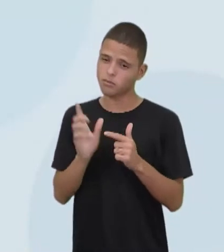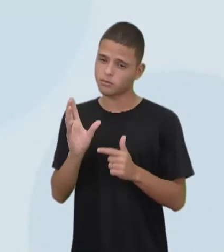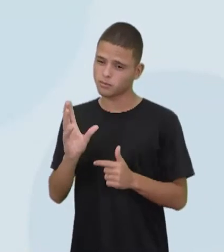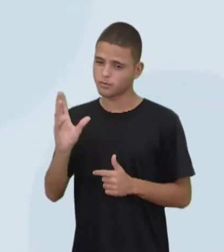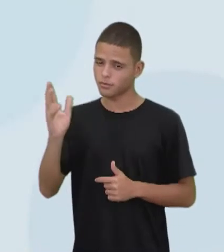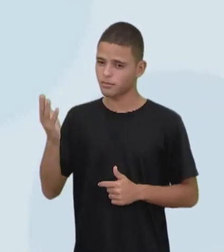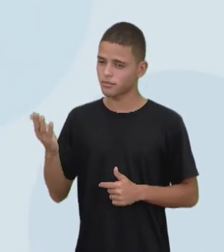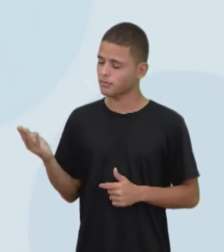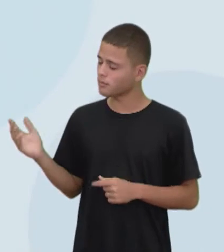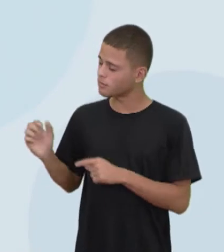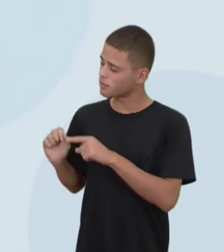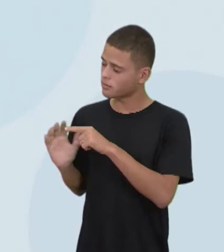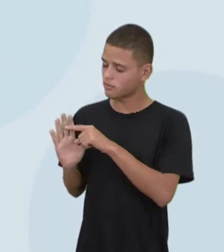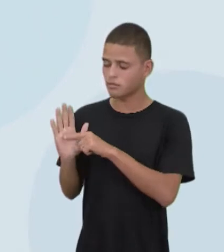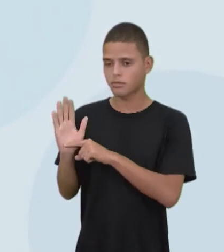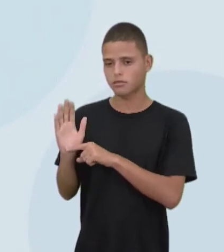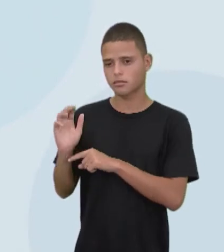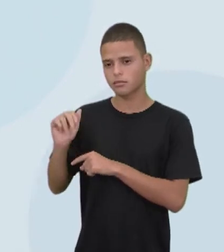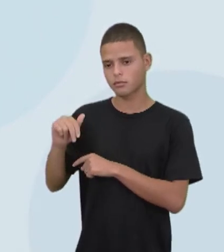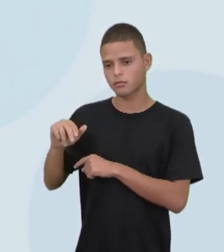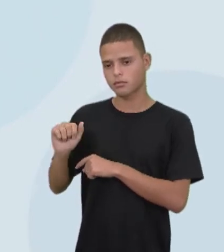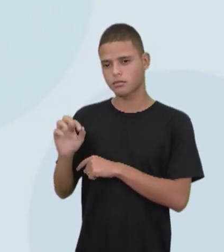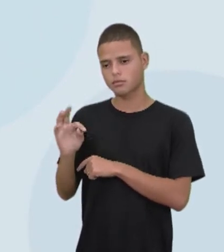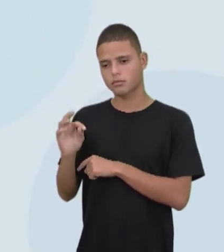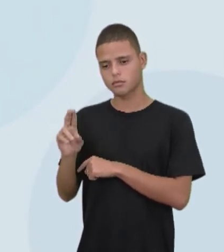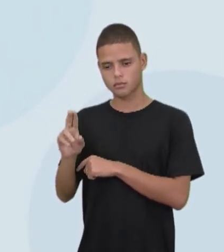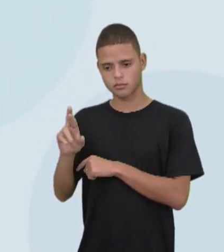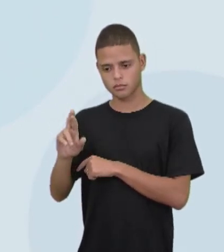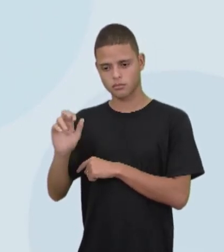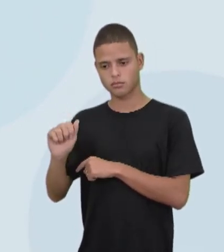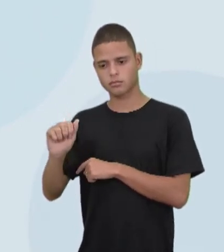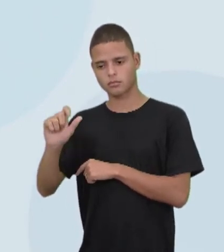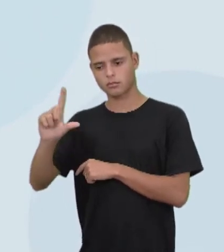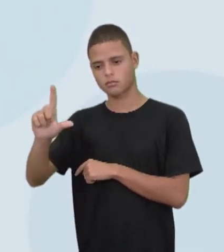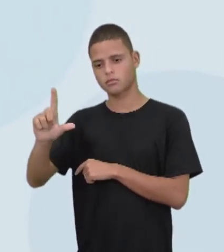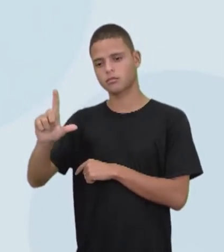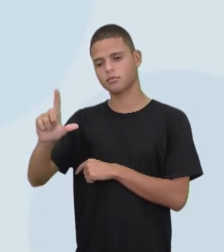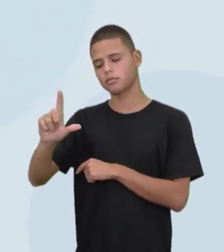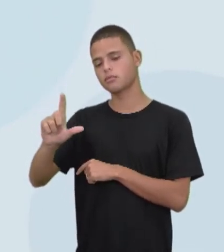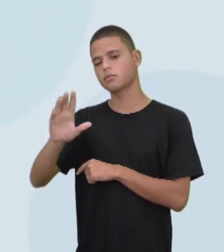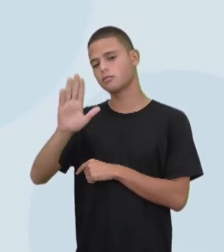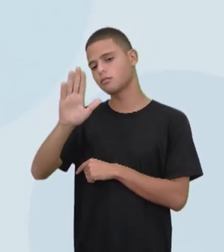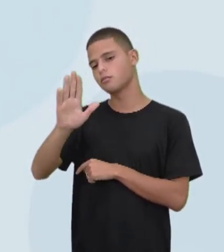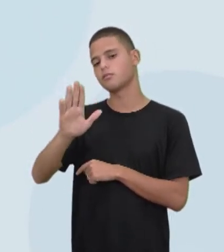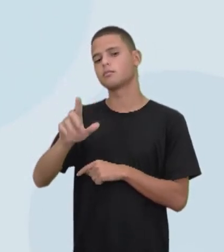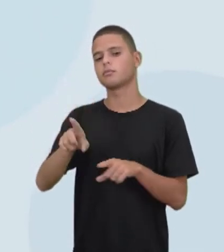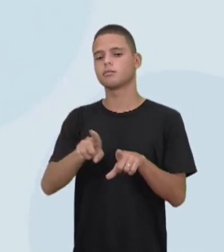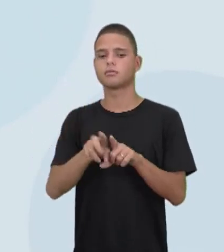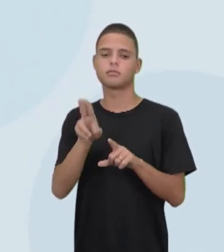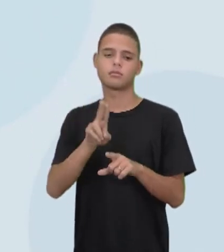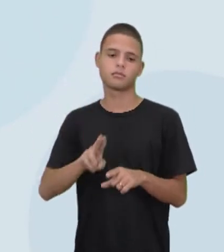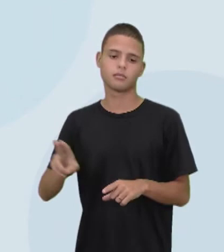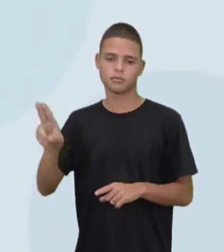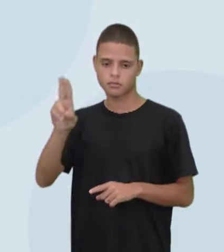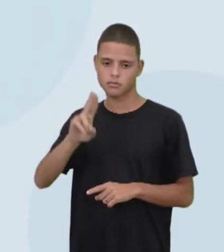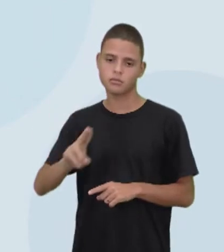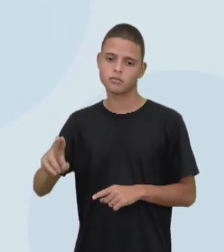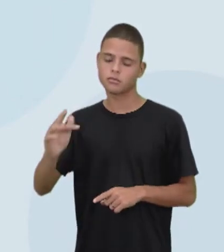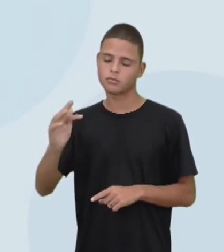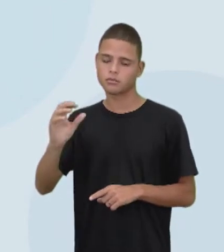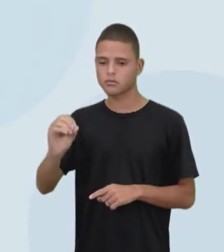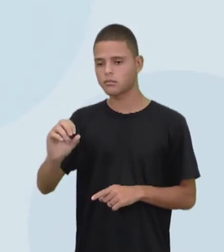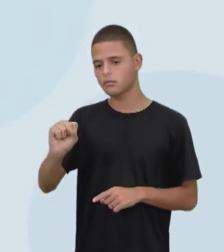cuidado. O gás, embora tenha essa palavra gás natural, ele é um combustível fóssil. O combustível fóssil aparece pra